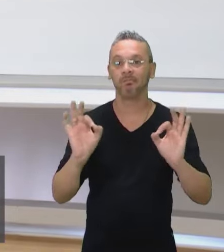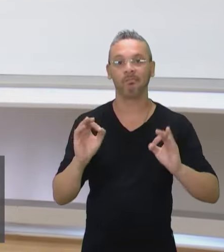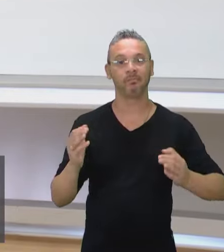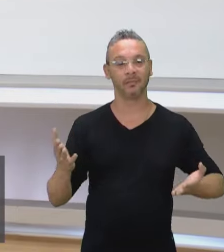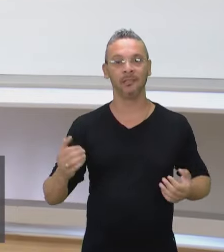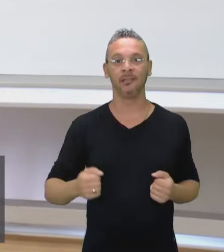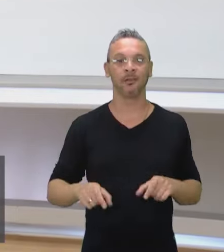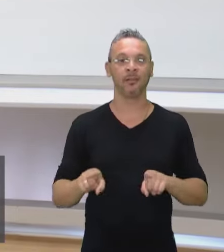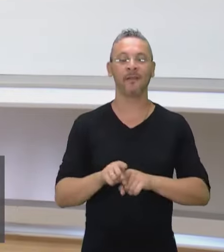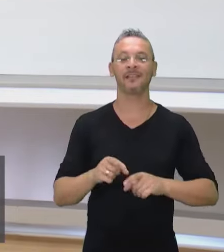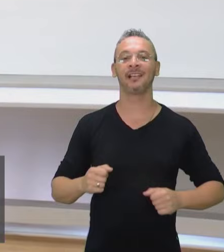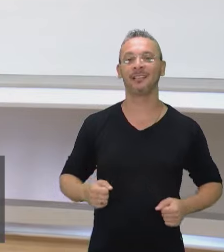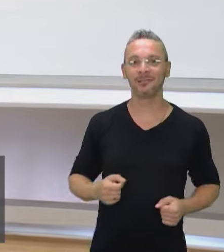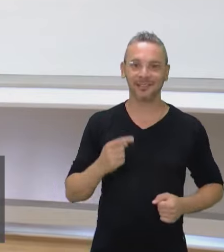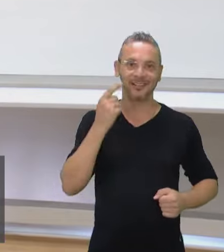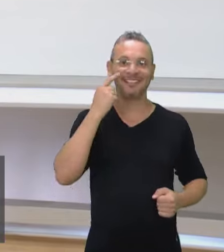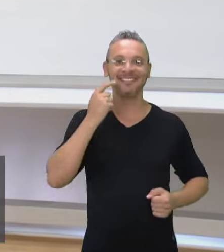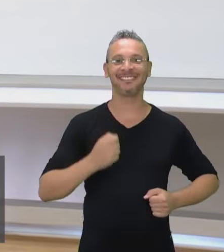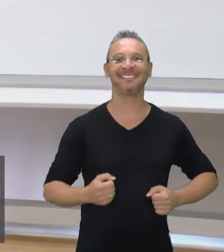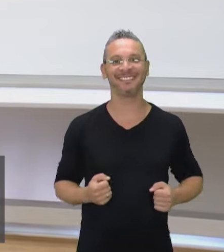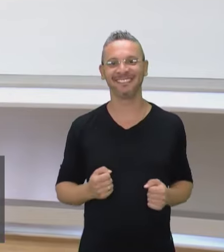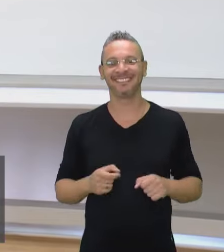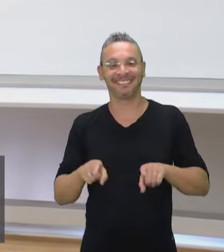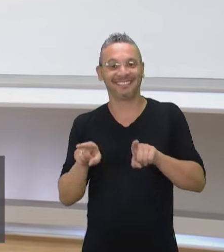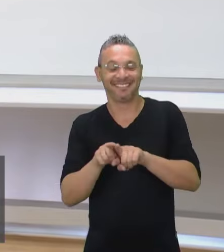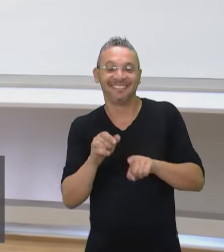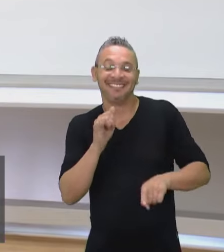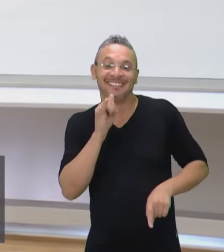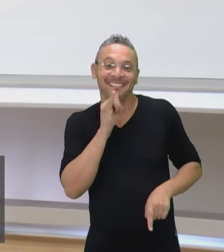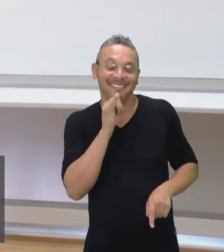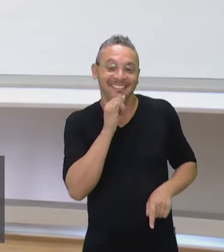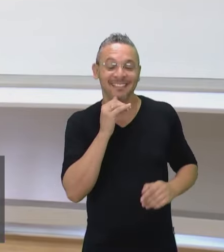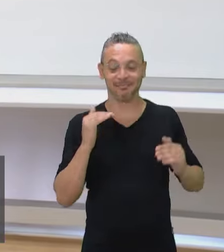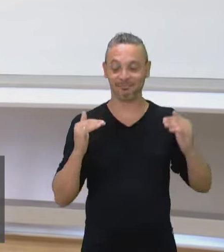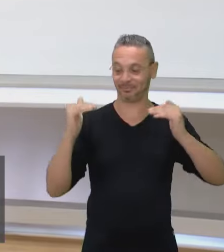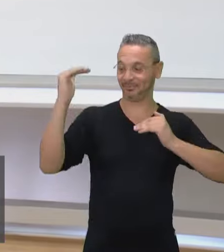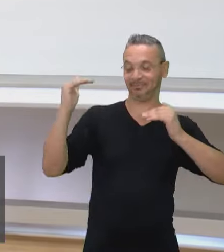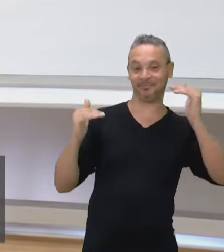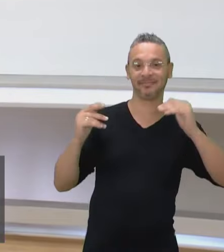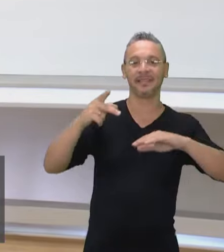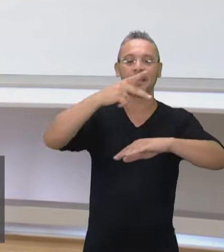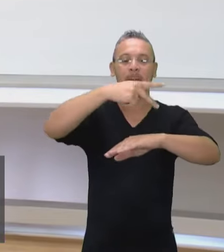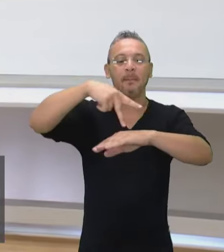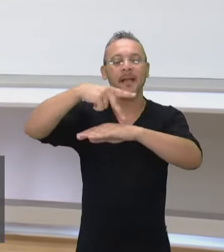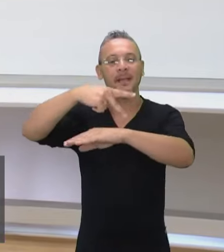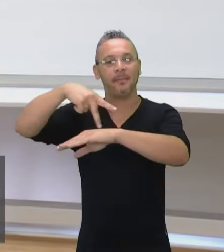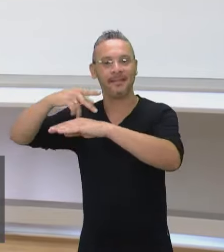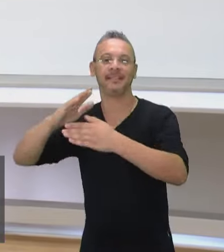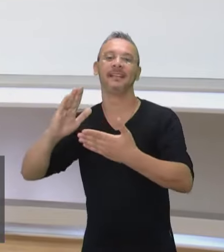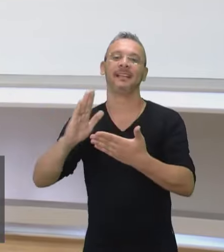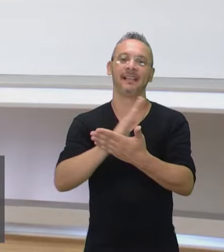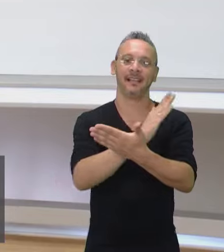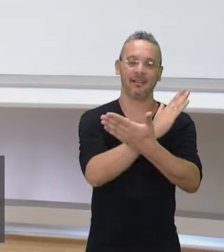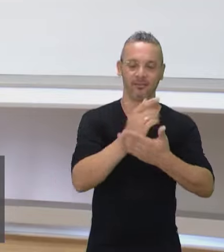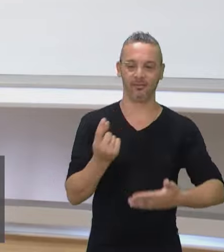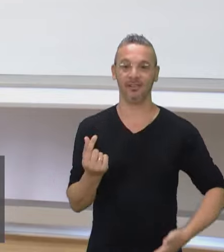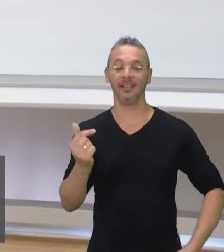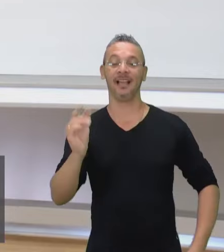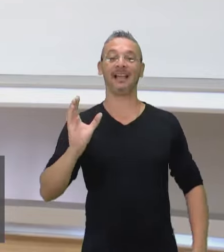né? Então, quer dizer, há uma certa discrepância. Então, alguns países taxam essas grandes